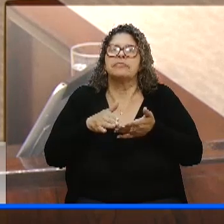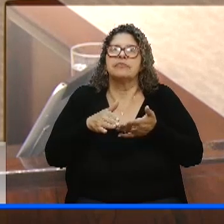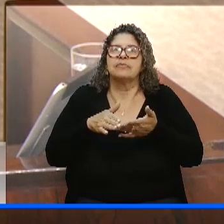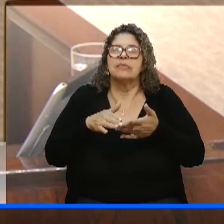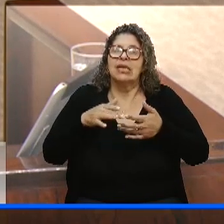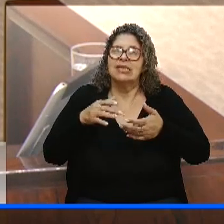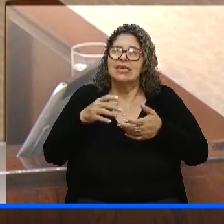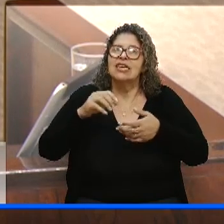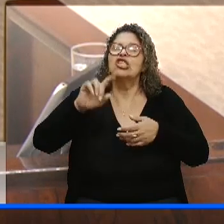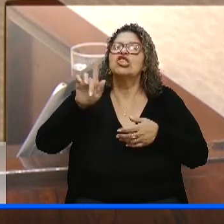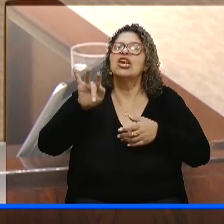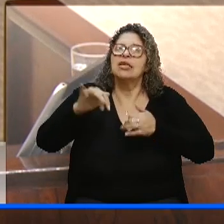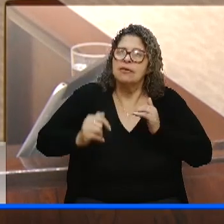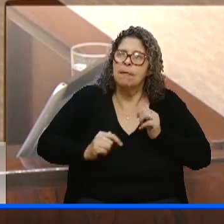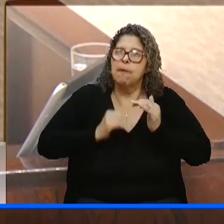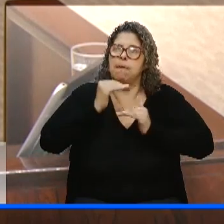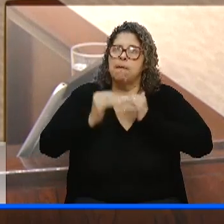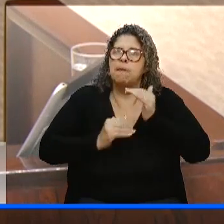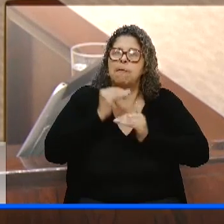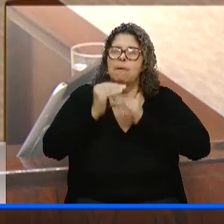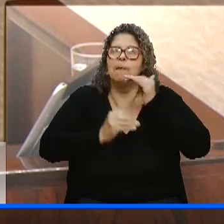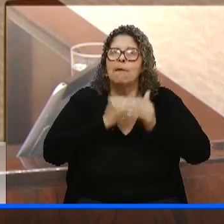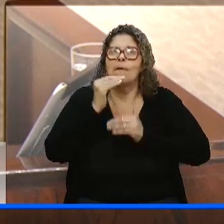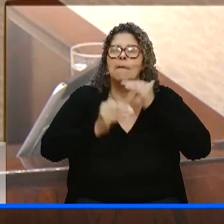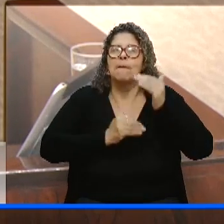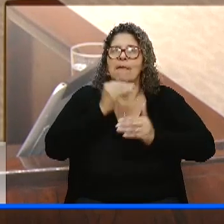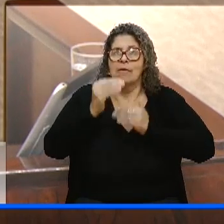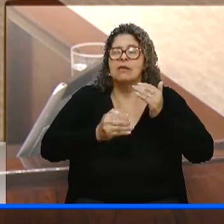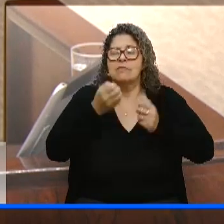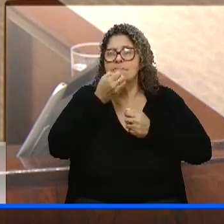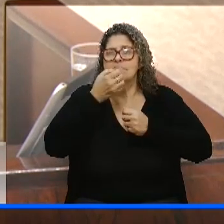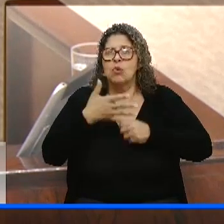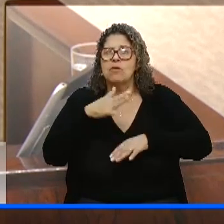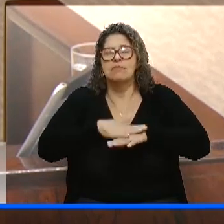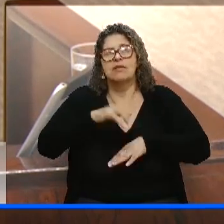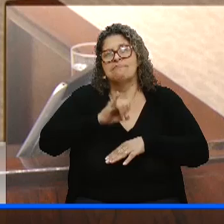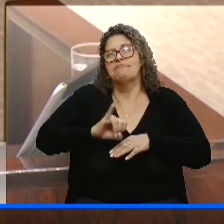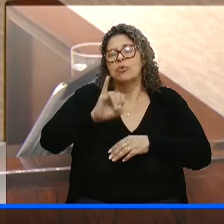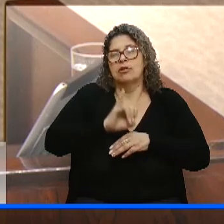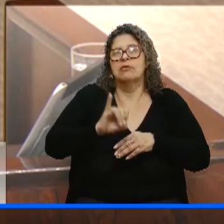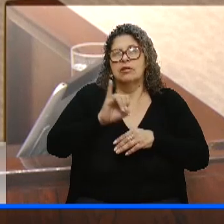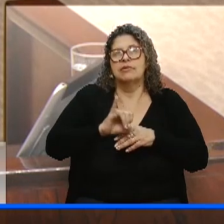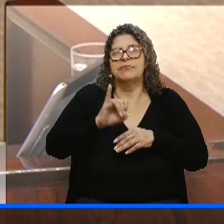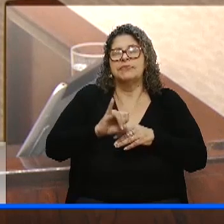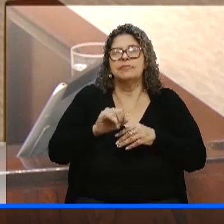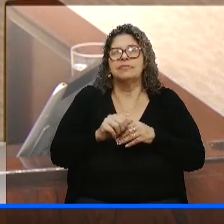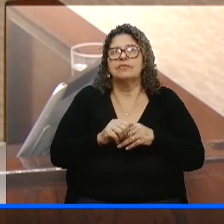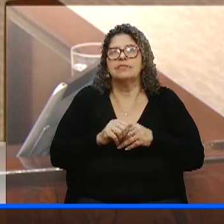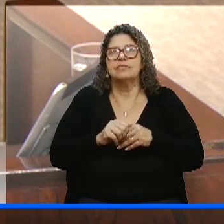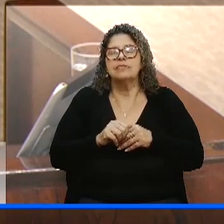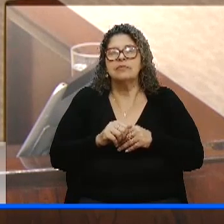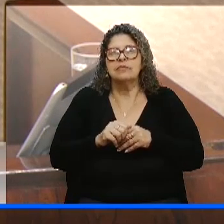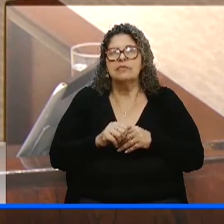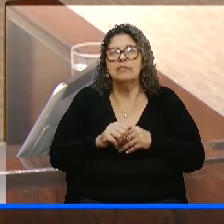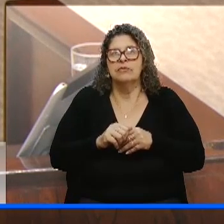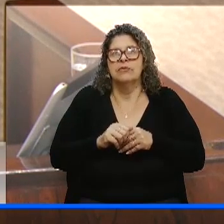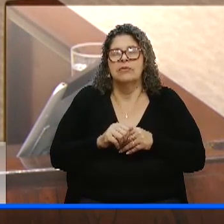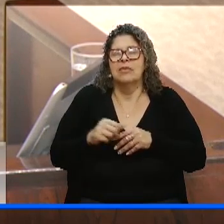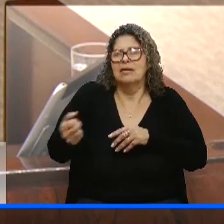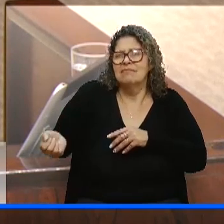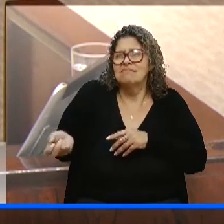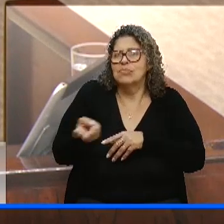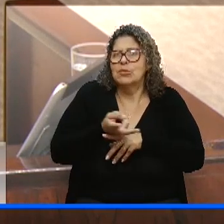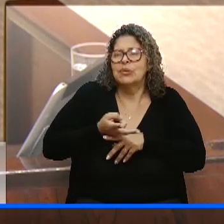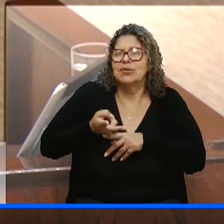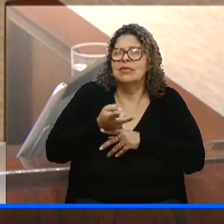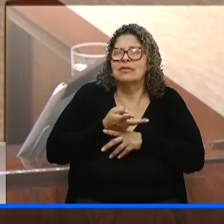geração de energia que é extremamente salutar importante na busca de uma